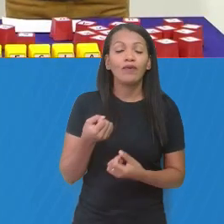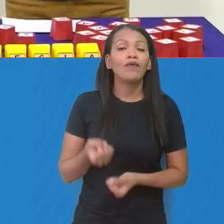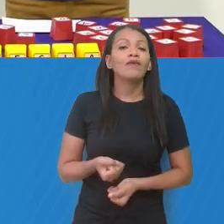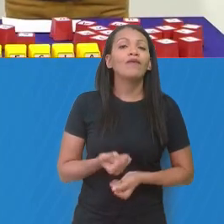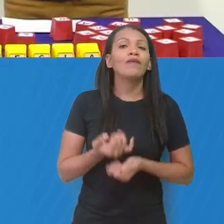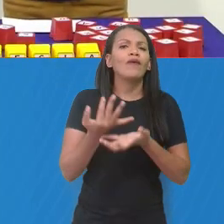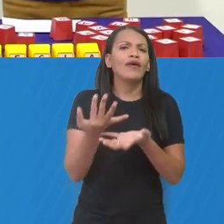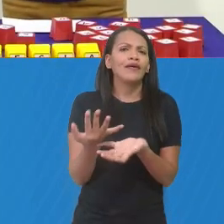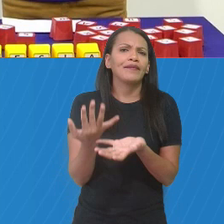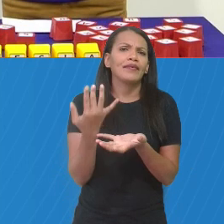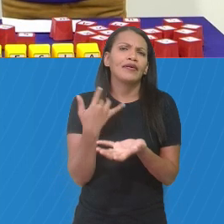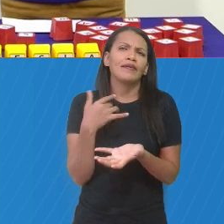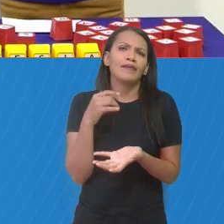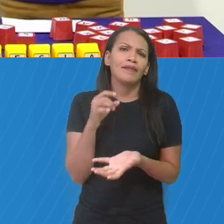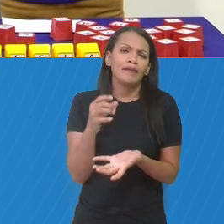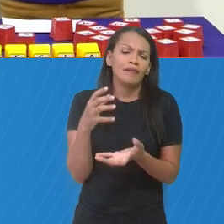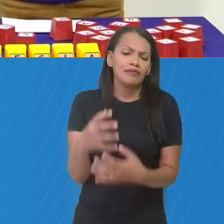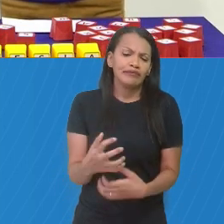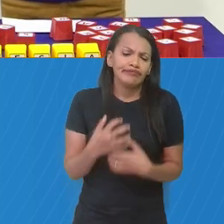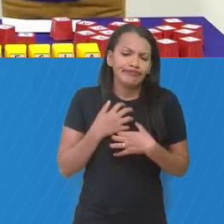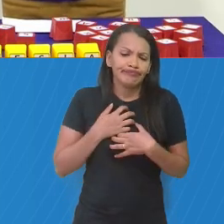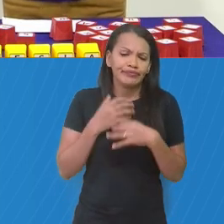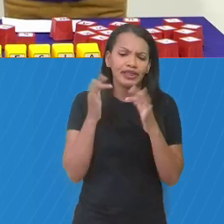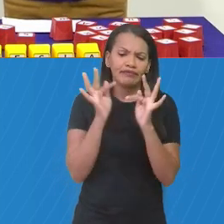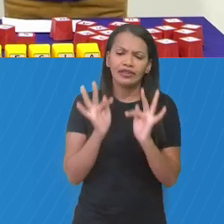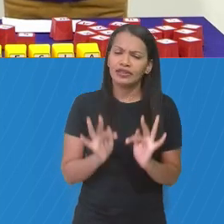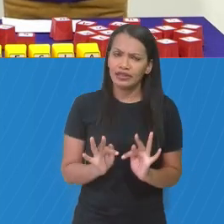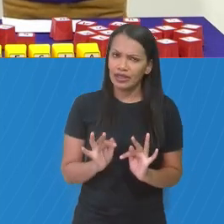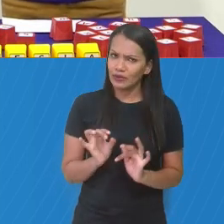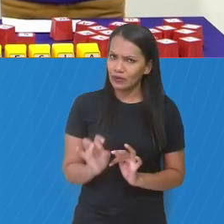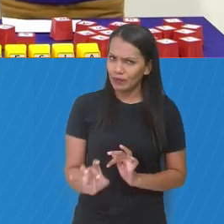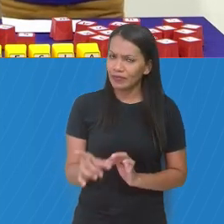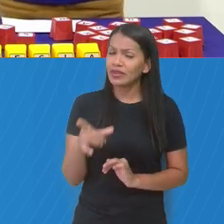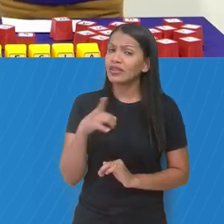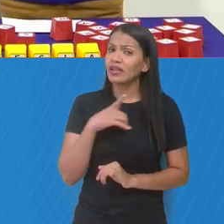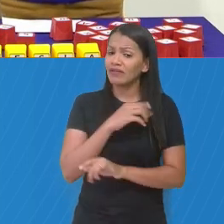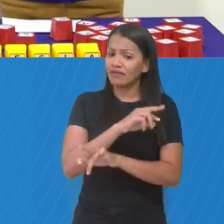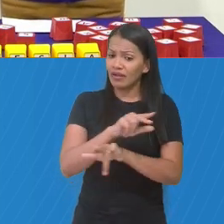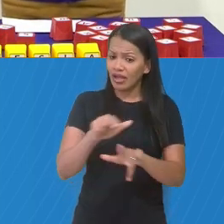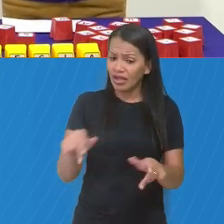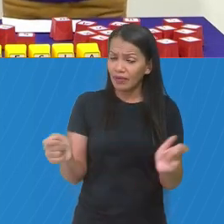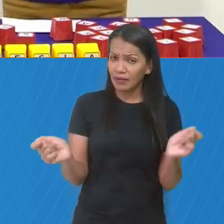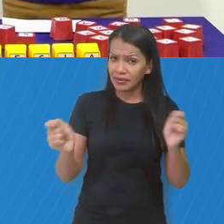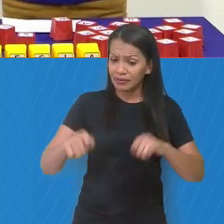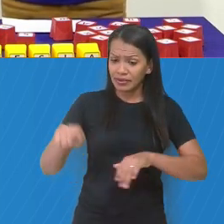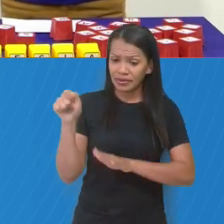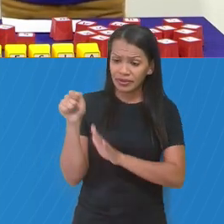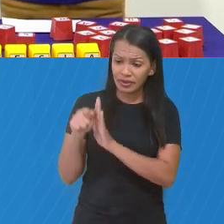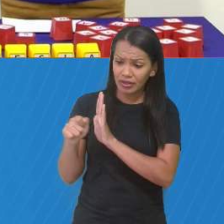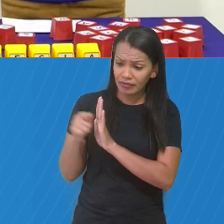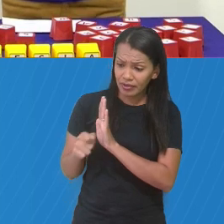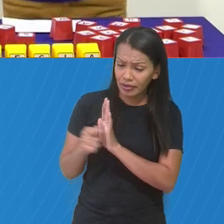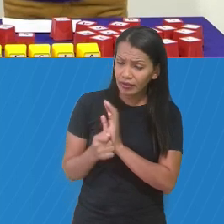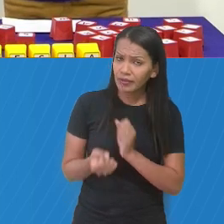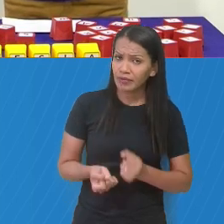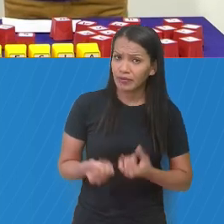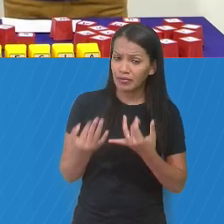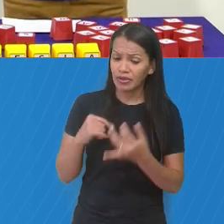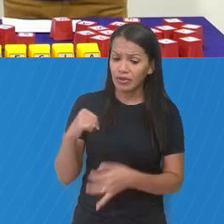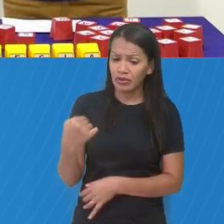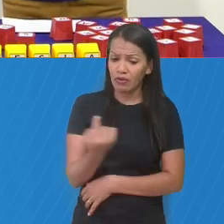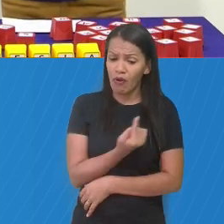vai trazer só felicidade, tá? Porque existem várias formas da gente escrever o poema e expressar os